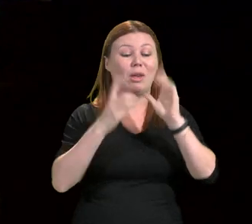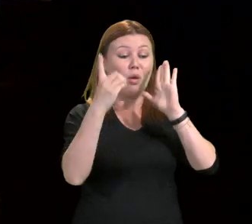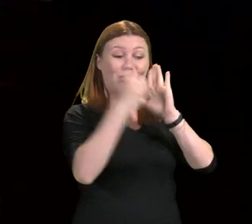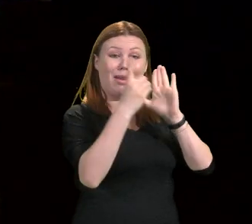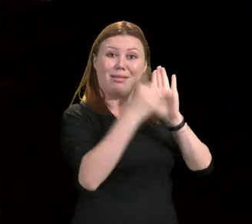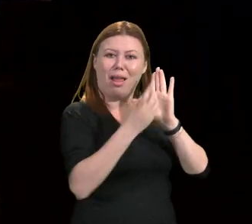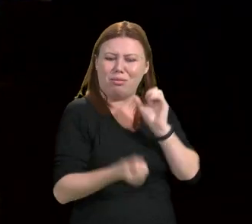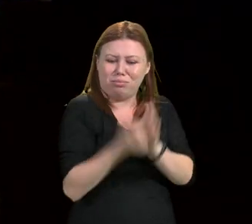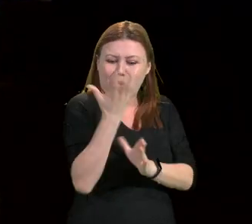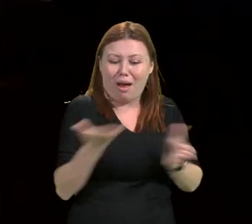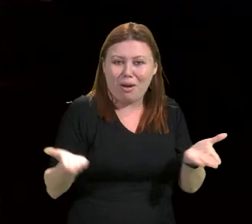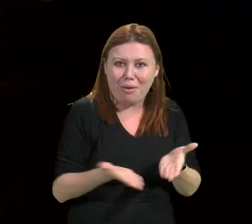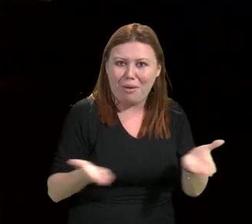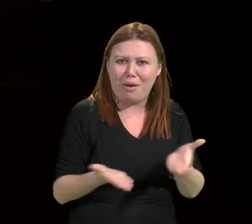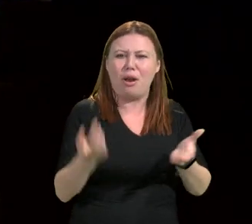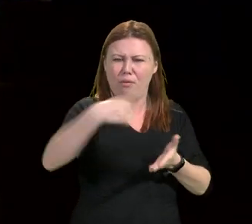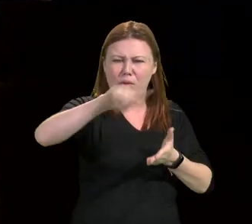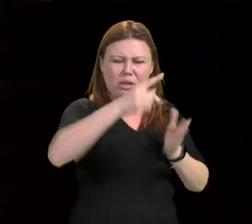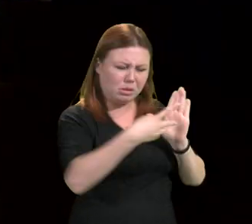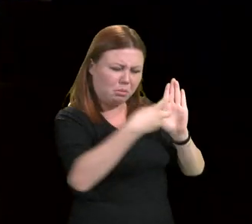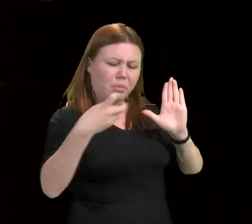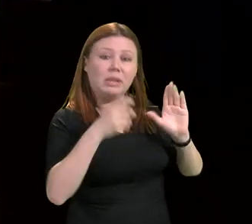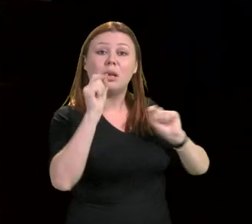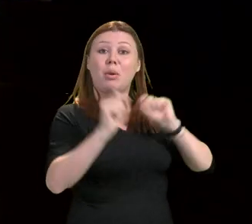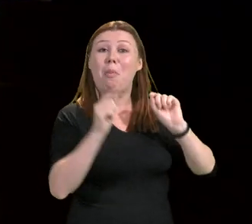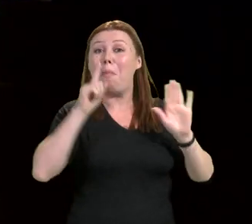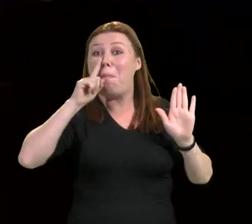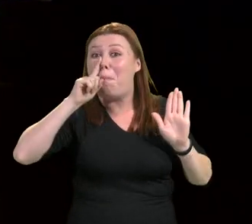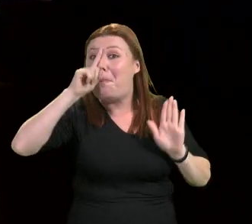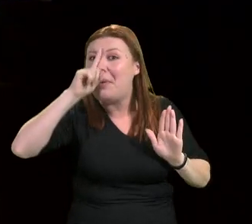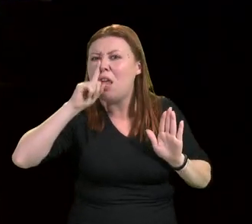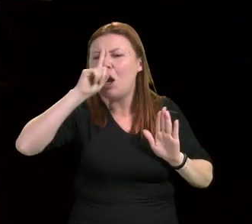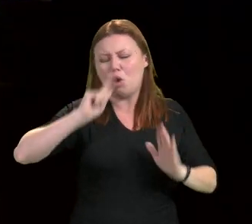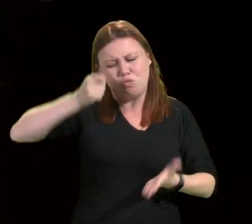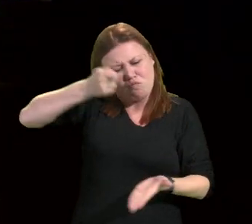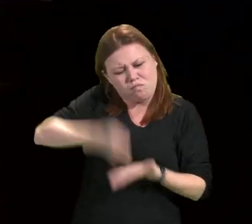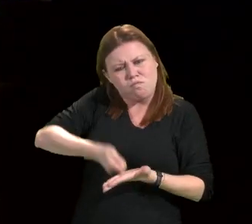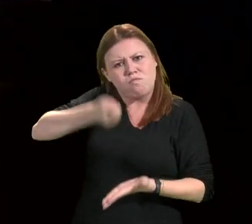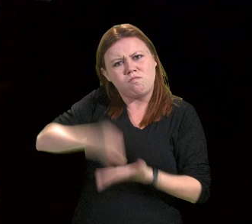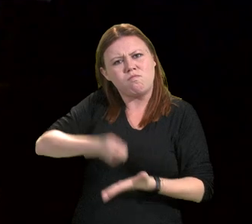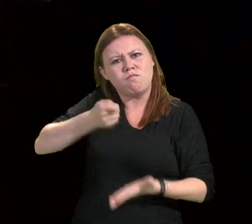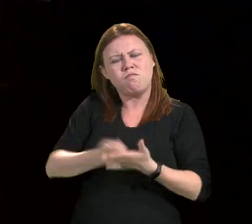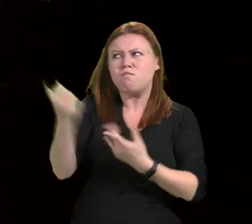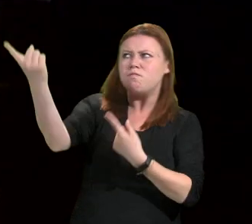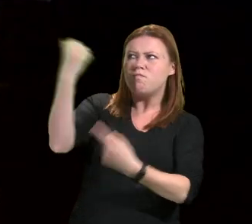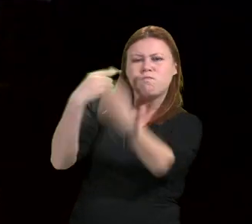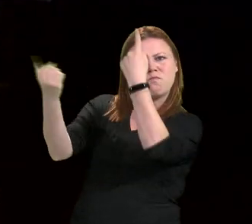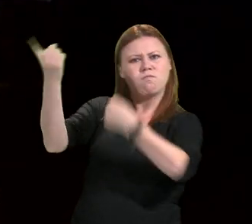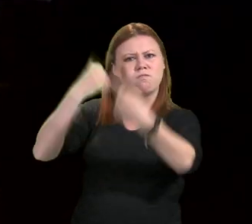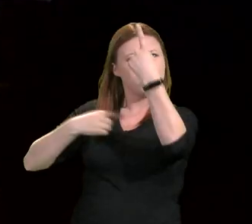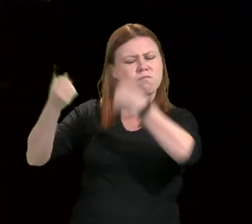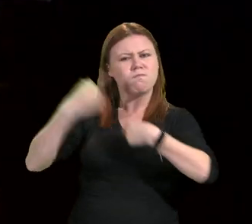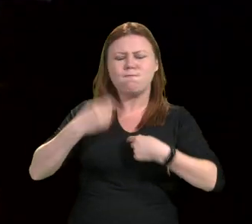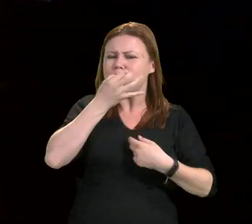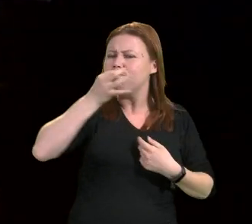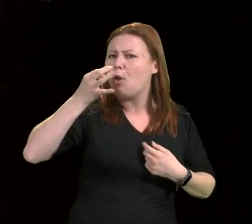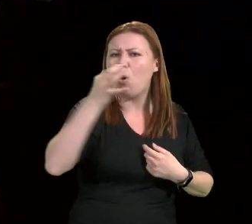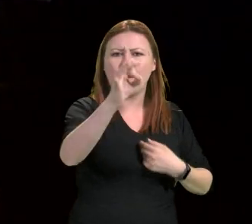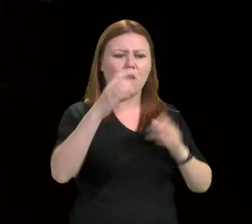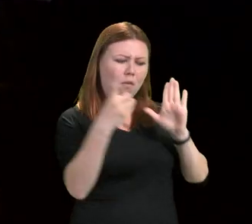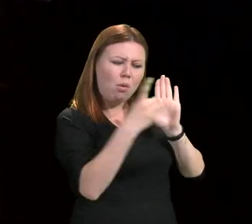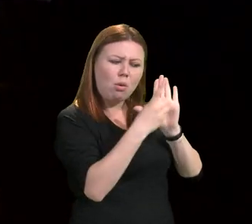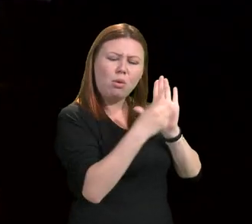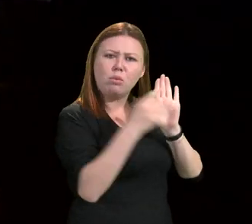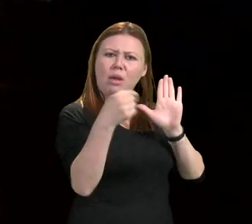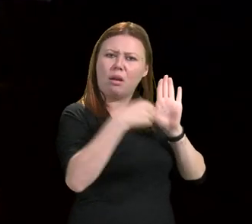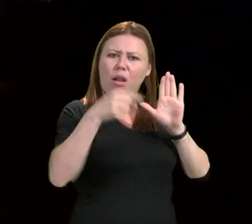ser lançado. Vocês devem ter percebido o perigo ditatorial, o escândalo que é esse decreto